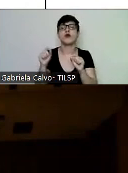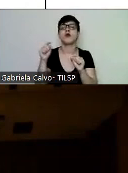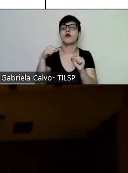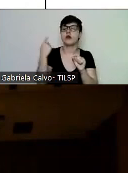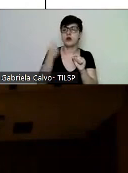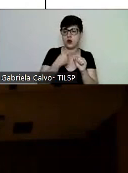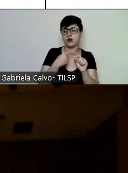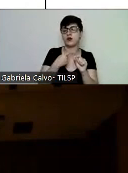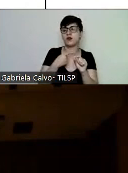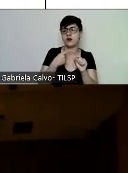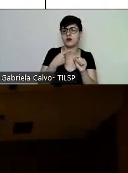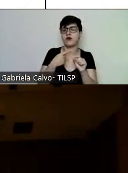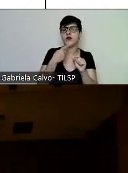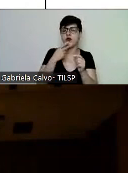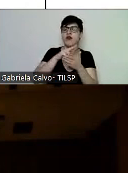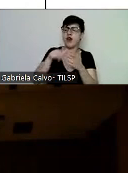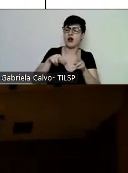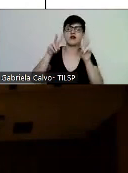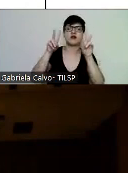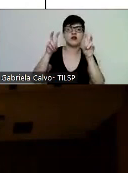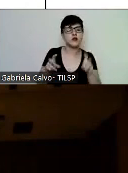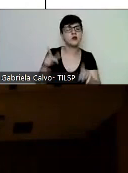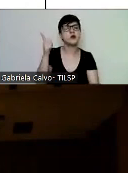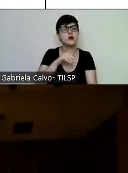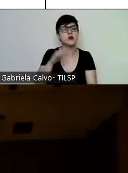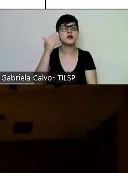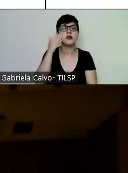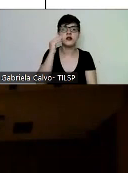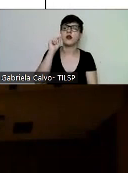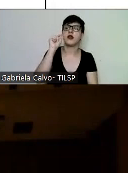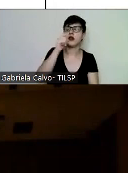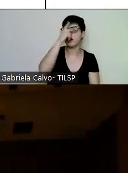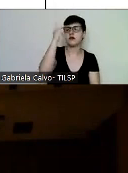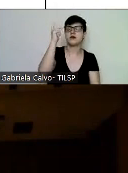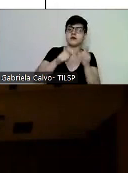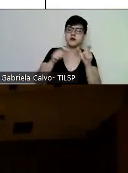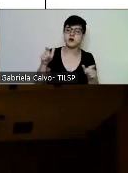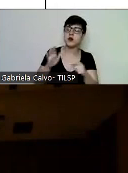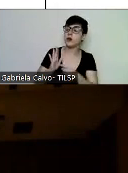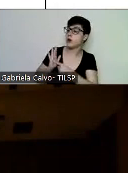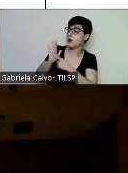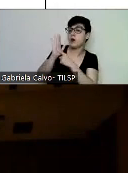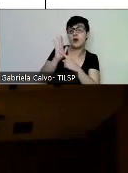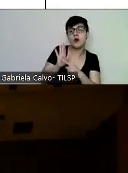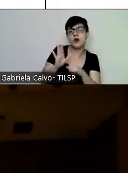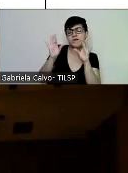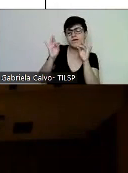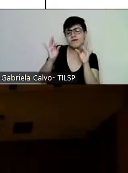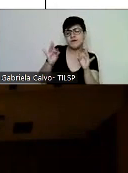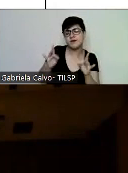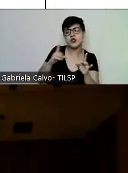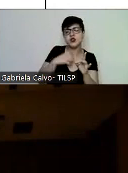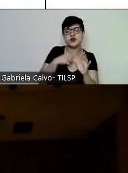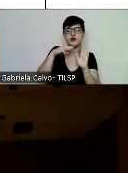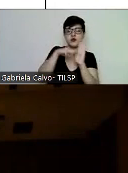levantamos várias questões escutamos os membros presentes e apresentamos em detalhes essa metodologia